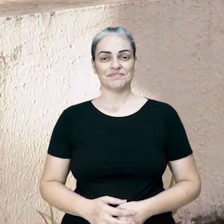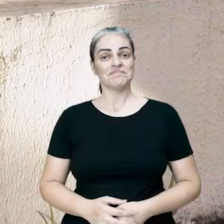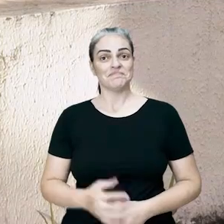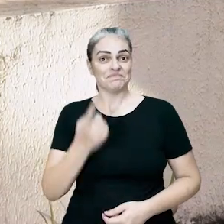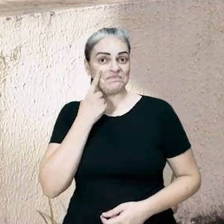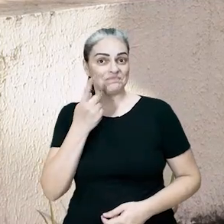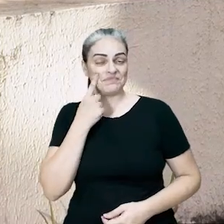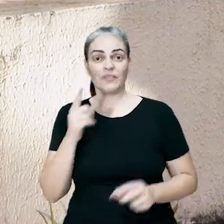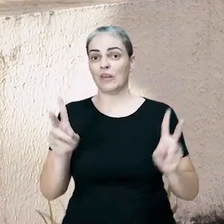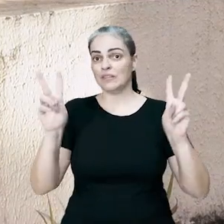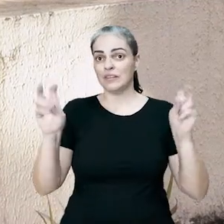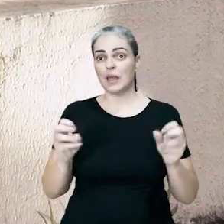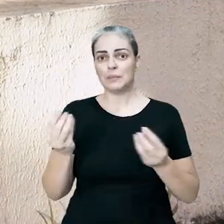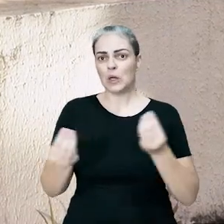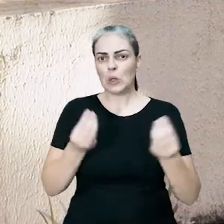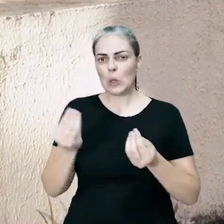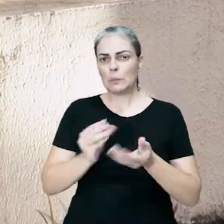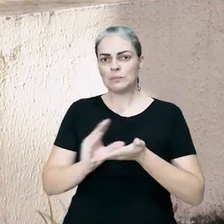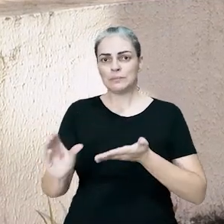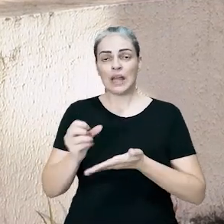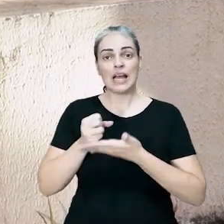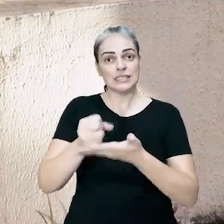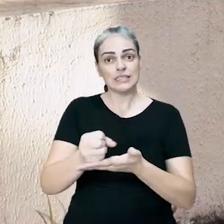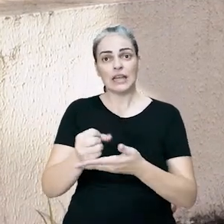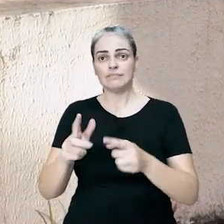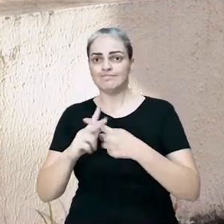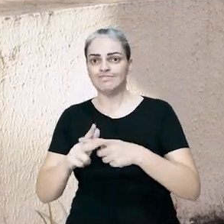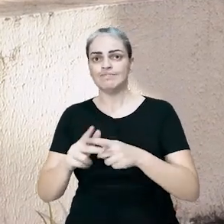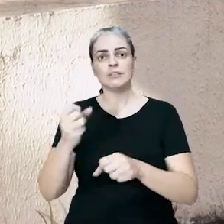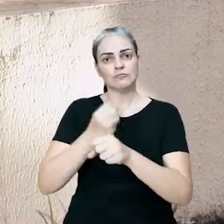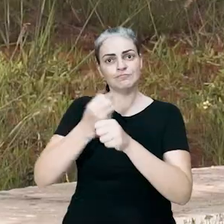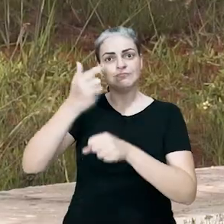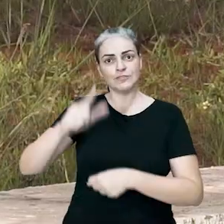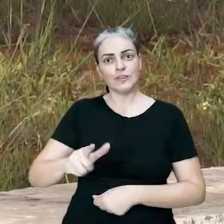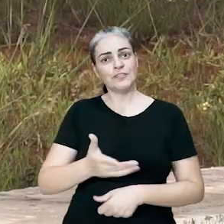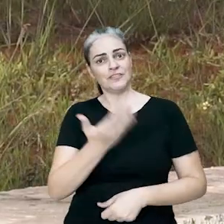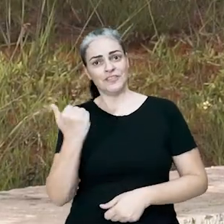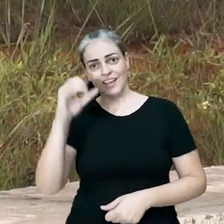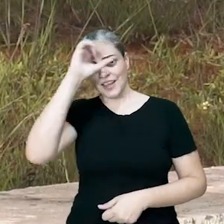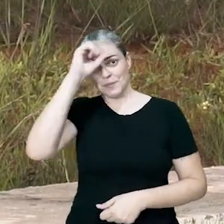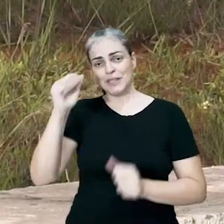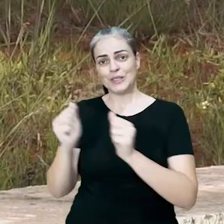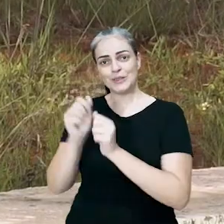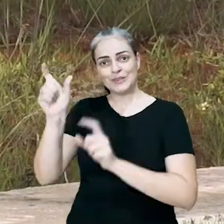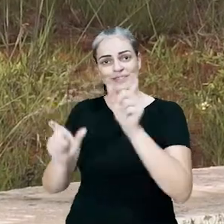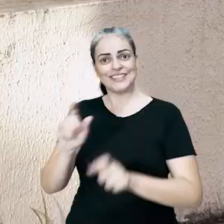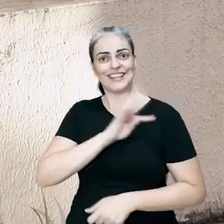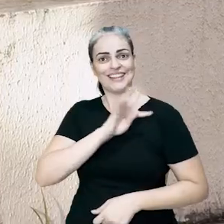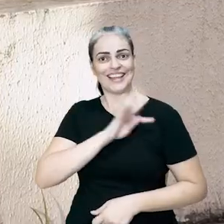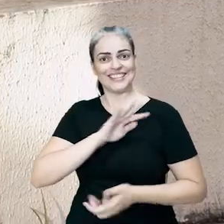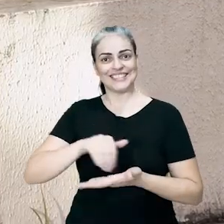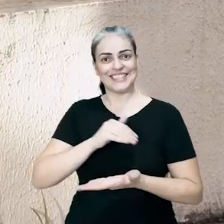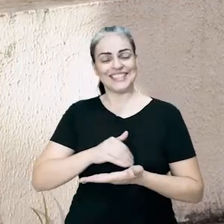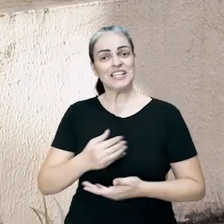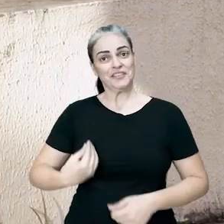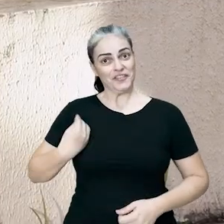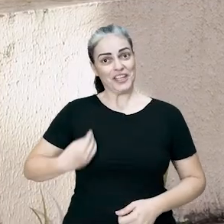Vamos tratar de recursos para as ações de assistência, restabelecimento e reconstrução. Venha aprender com os técnicos da Secretaria.